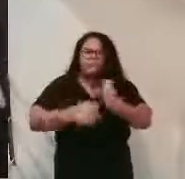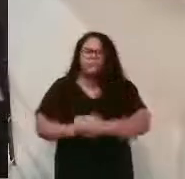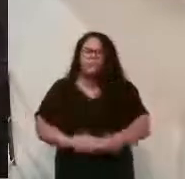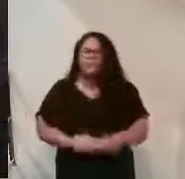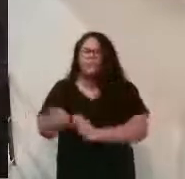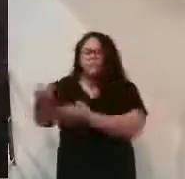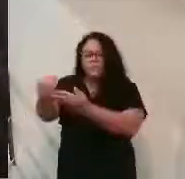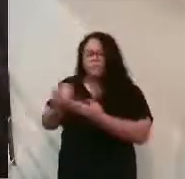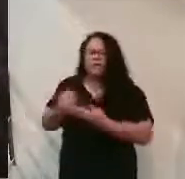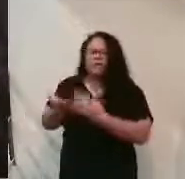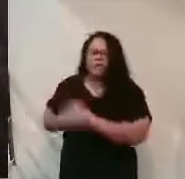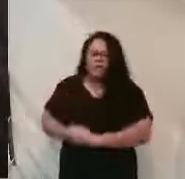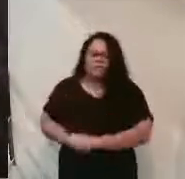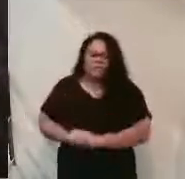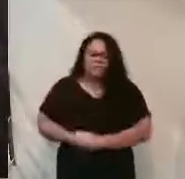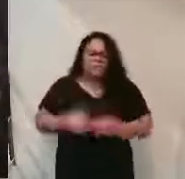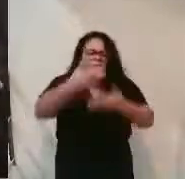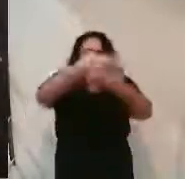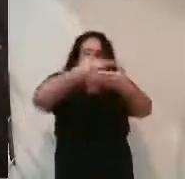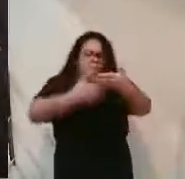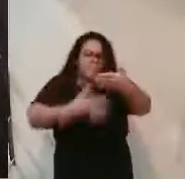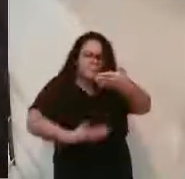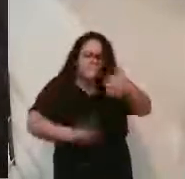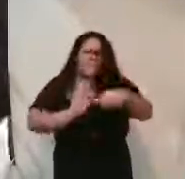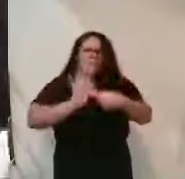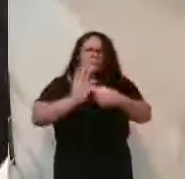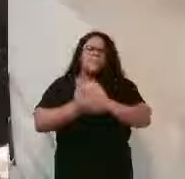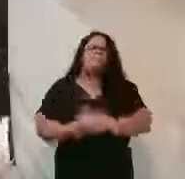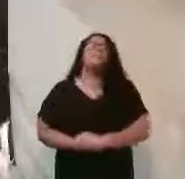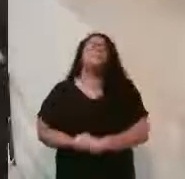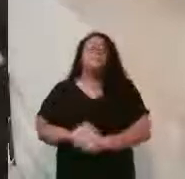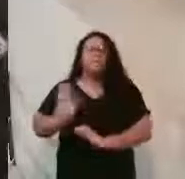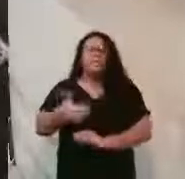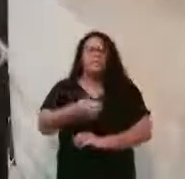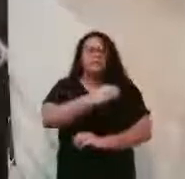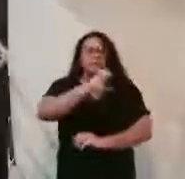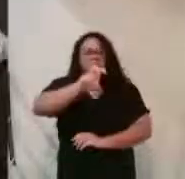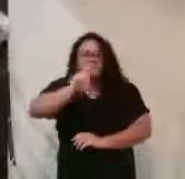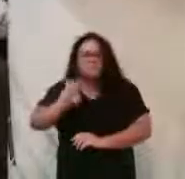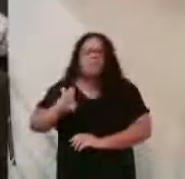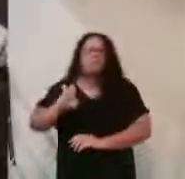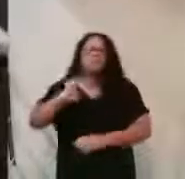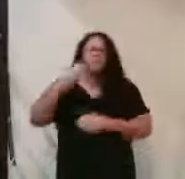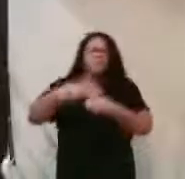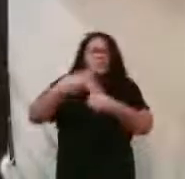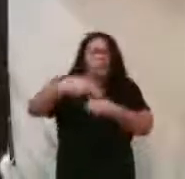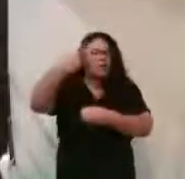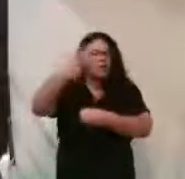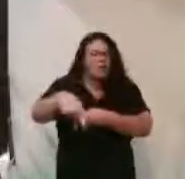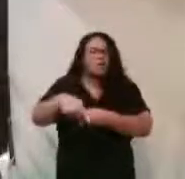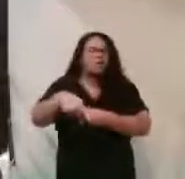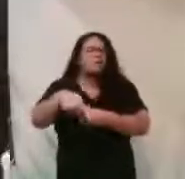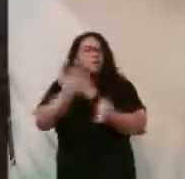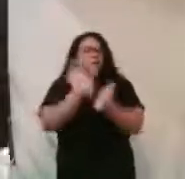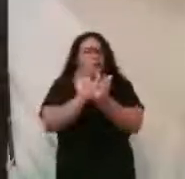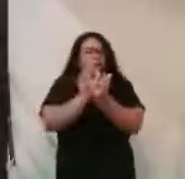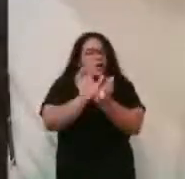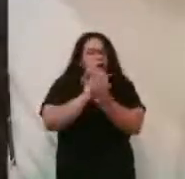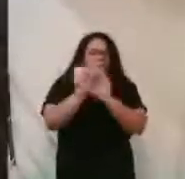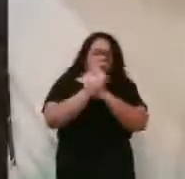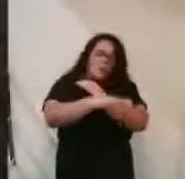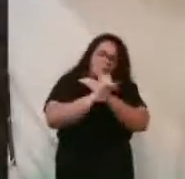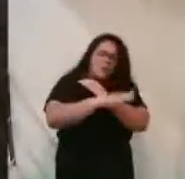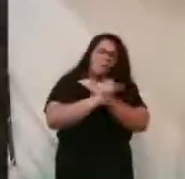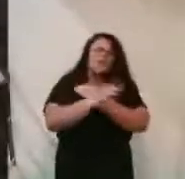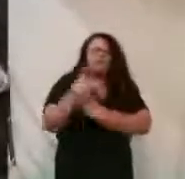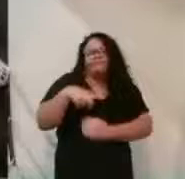que havia 105 municípios com lixões aqui em Pernambuco. Então, instauramos um procedimento na